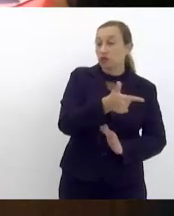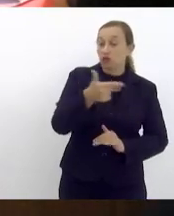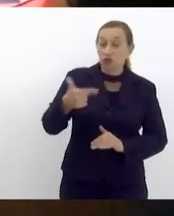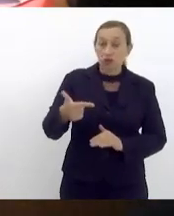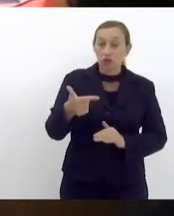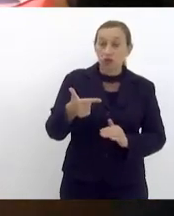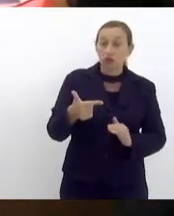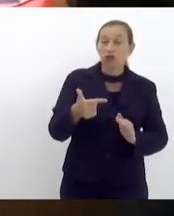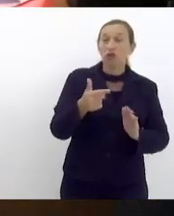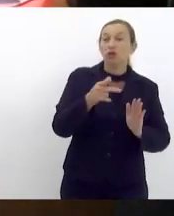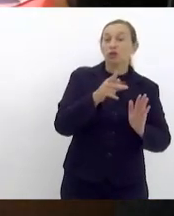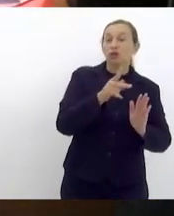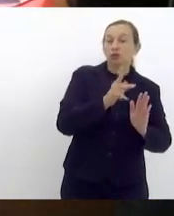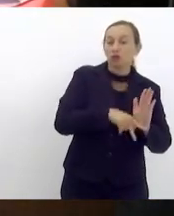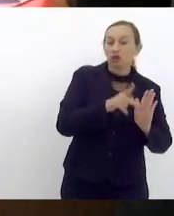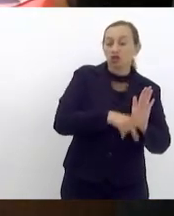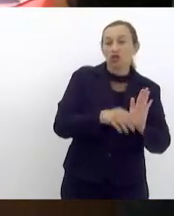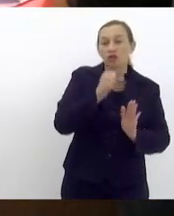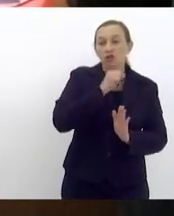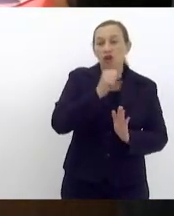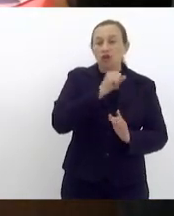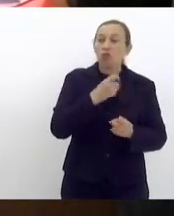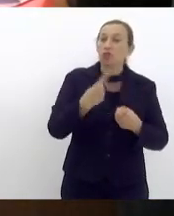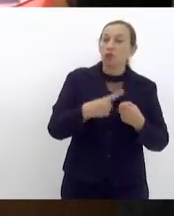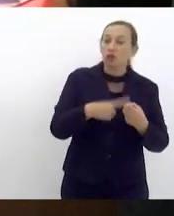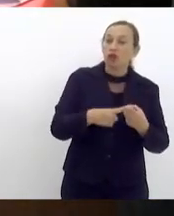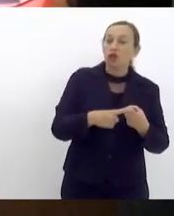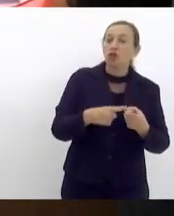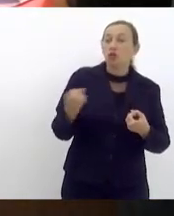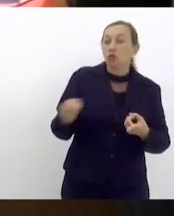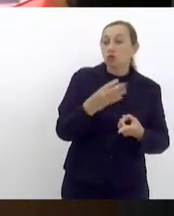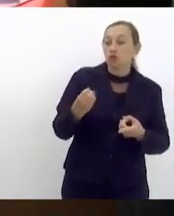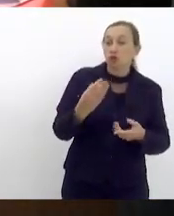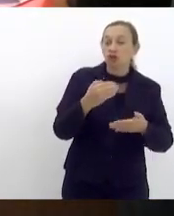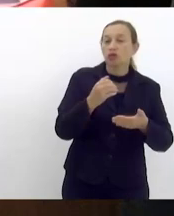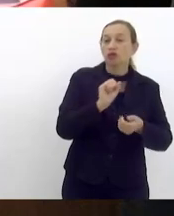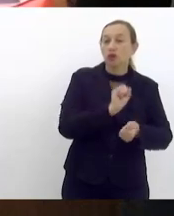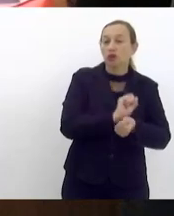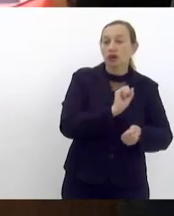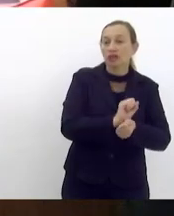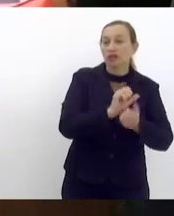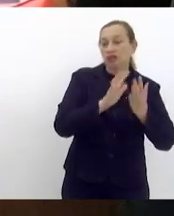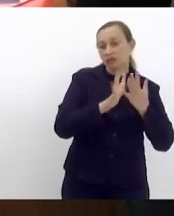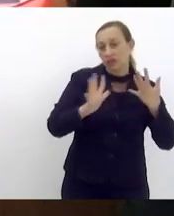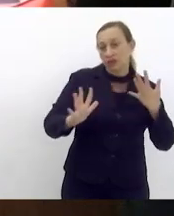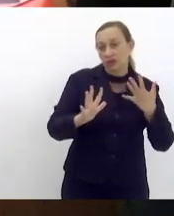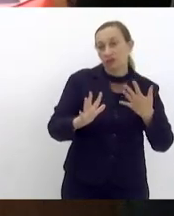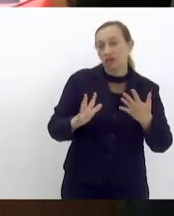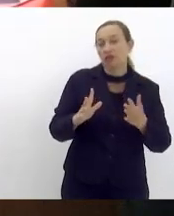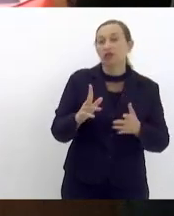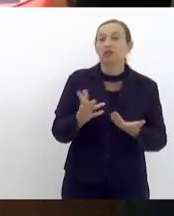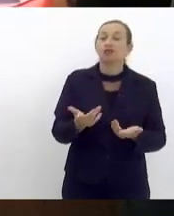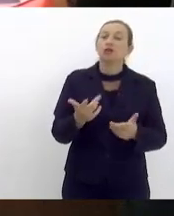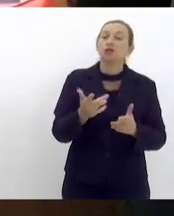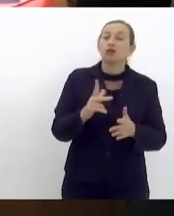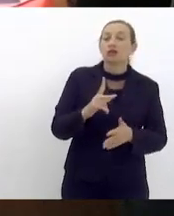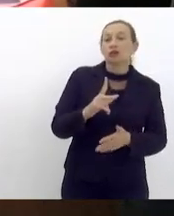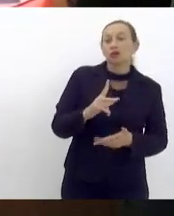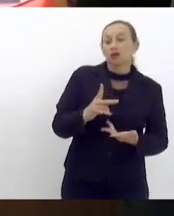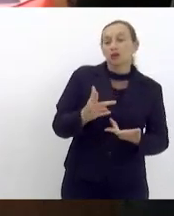os projetos novos estão engarrafados nas comissões Esse é um grande problema é que precisa ser enfrentado pelos próprios colegas não é pela presidência